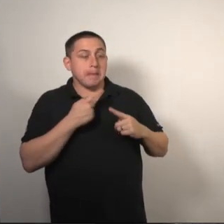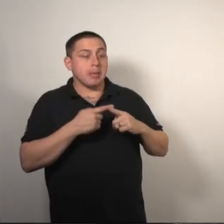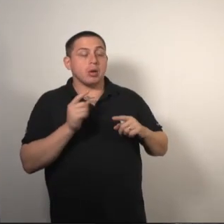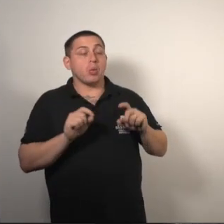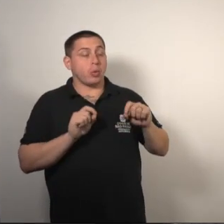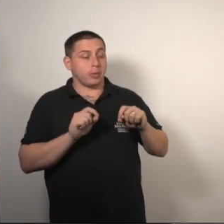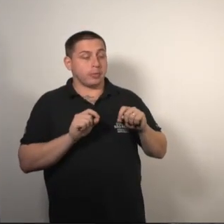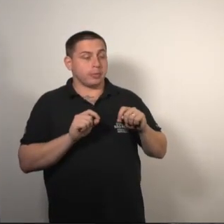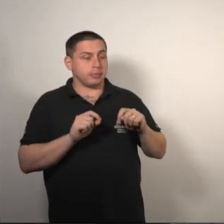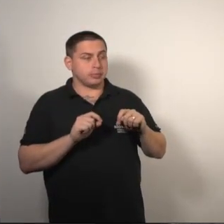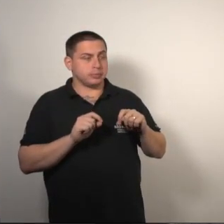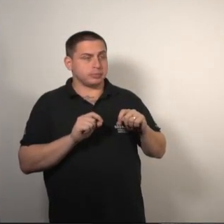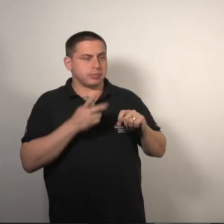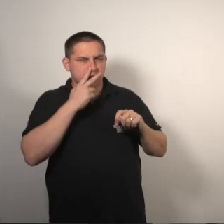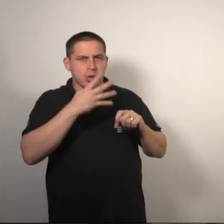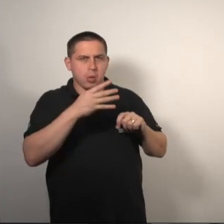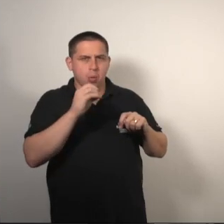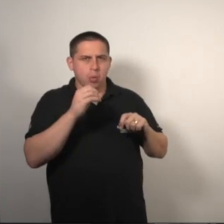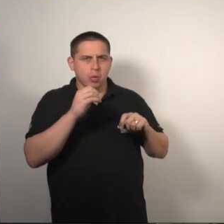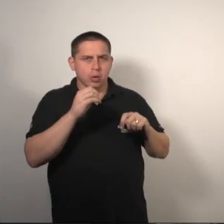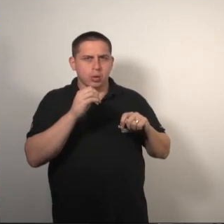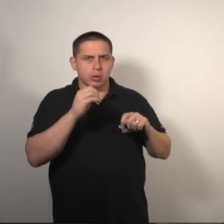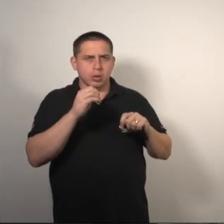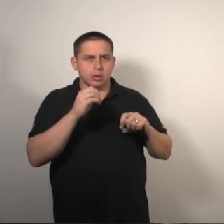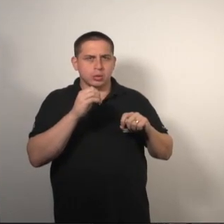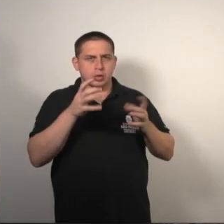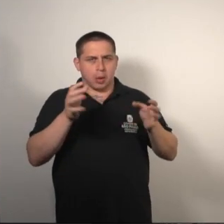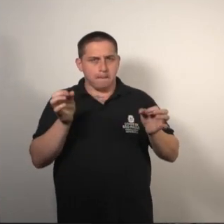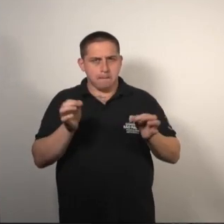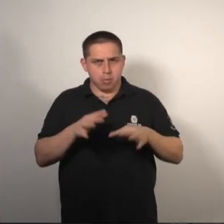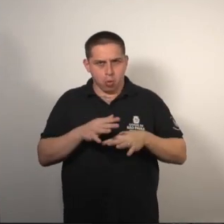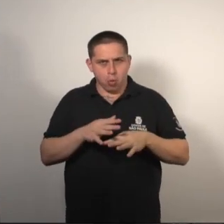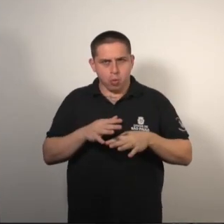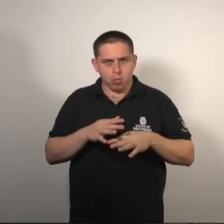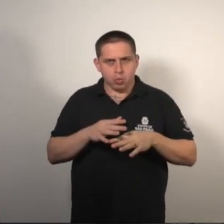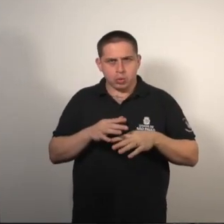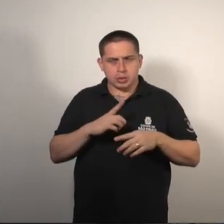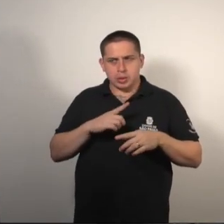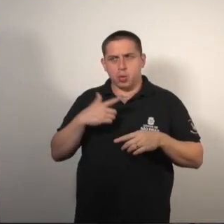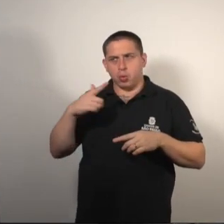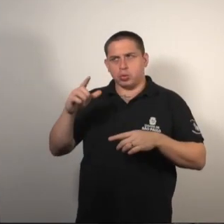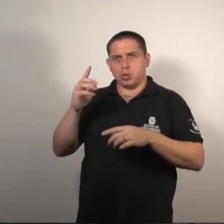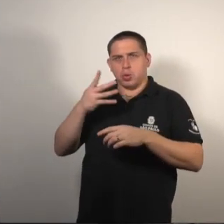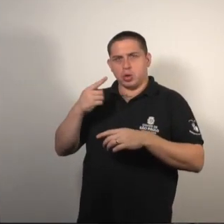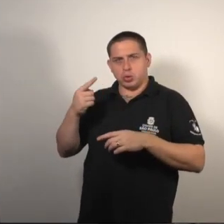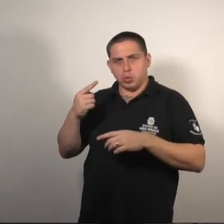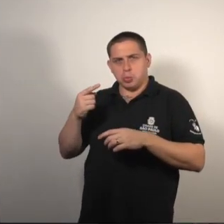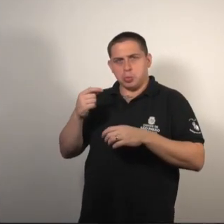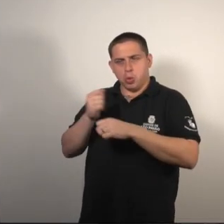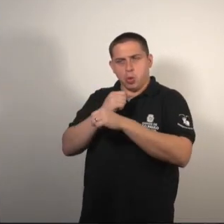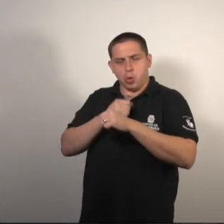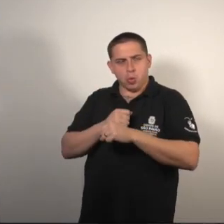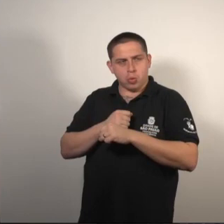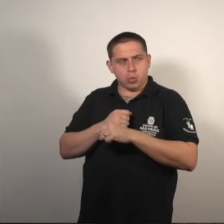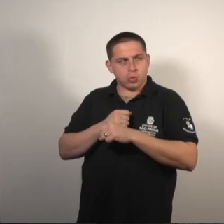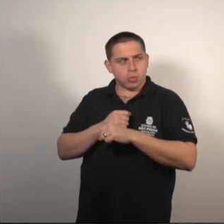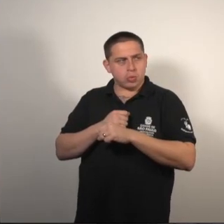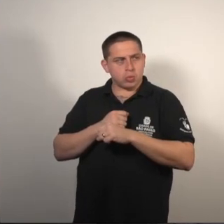40, é isso? E essas 40 estão sendo finalizadas agora? Estão sendo feitas mais 41 e, por favor.